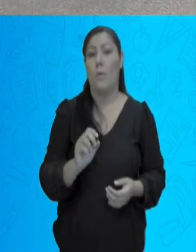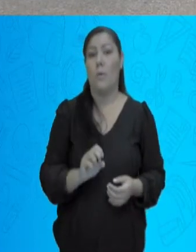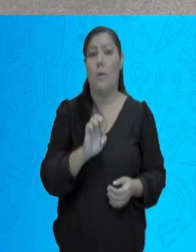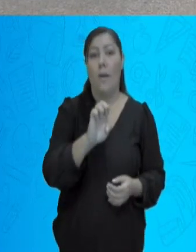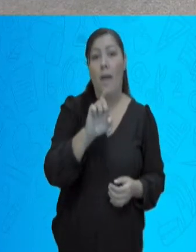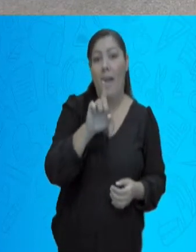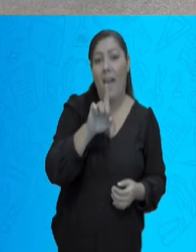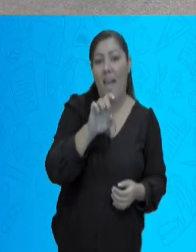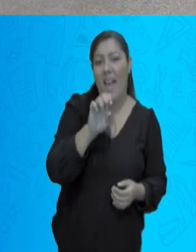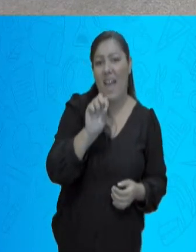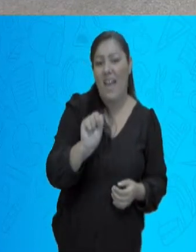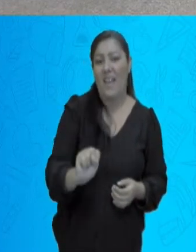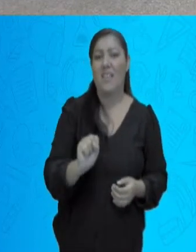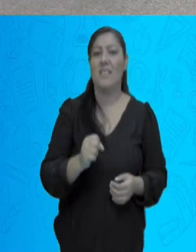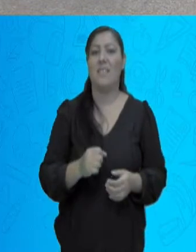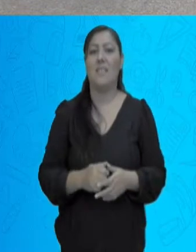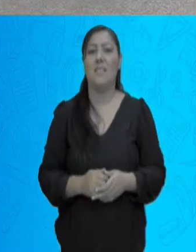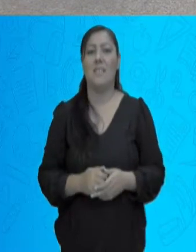e somos.